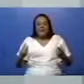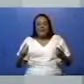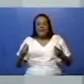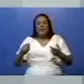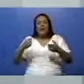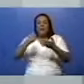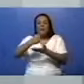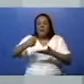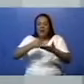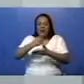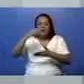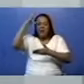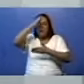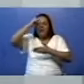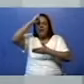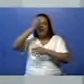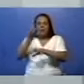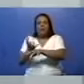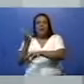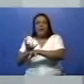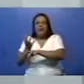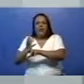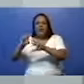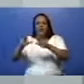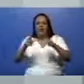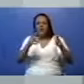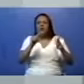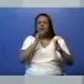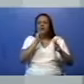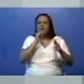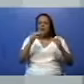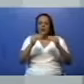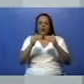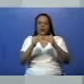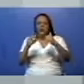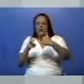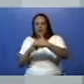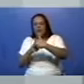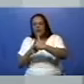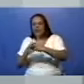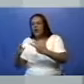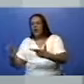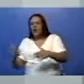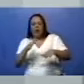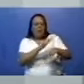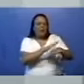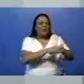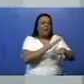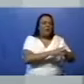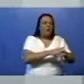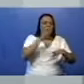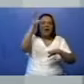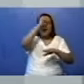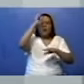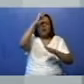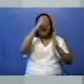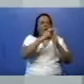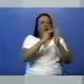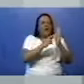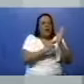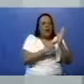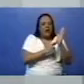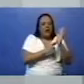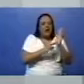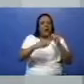por exemplo, concordância verbal. Se eu não tenho, não sei, é como matemática, que você tem que aprender, às vezes, regras de sinal para fazer contas.